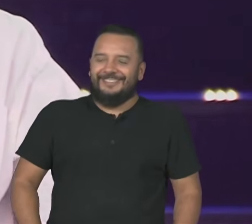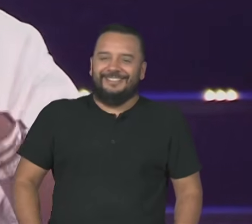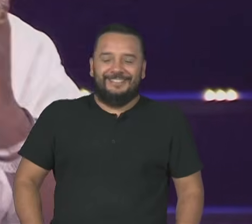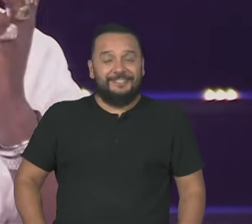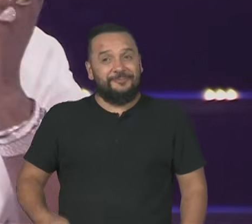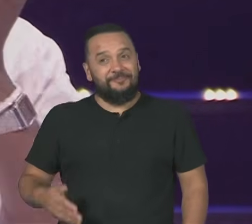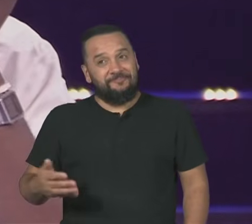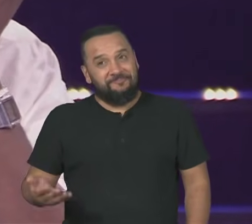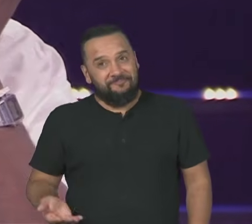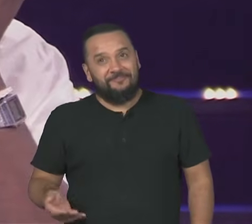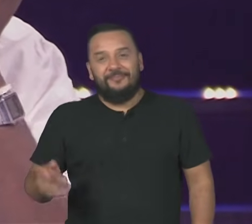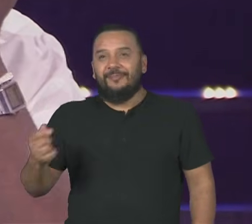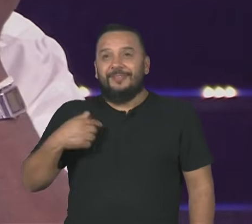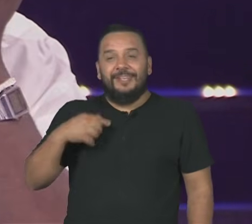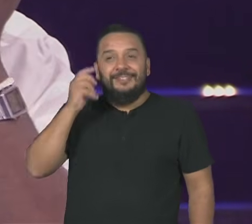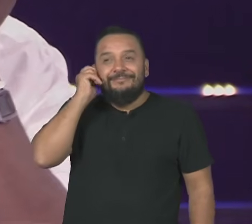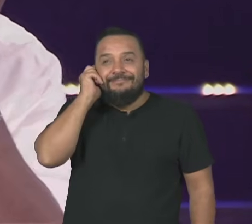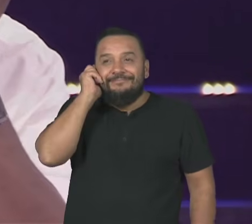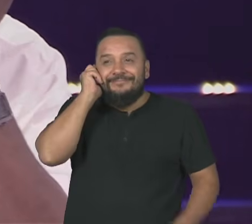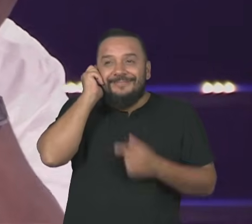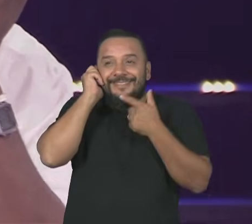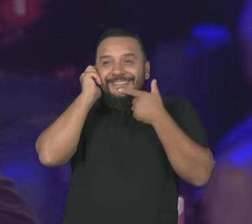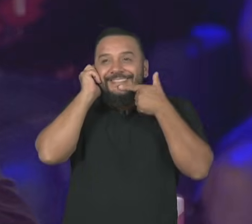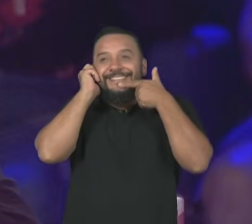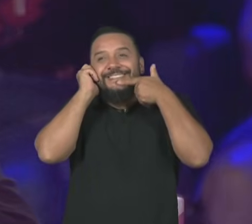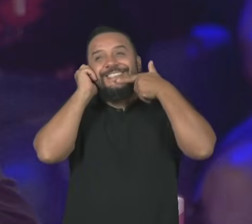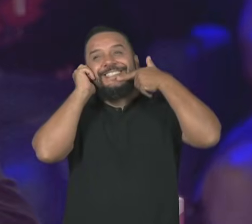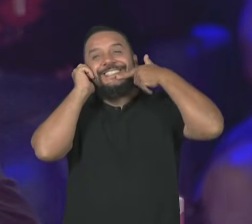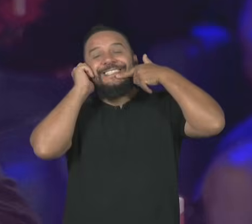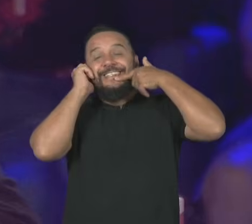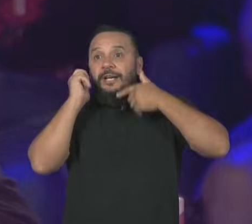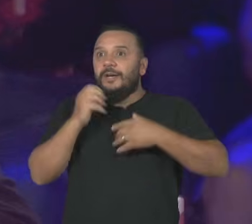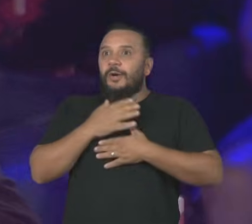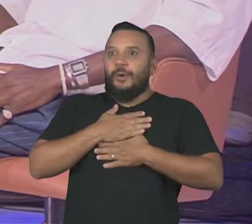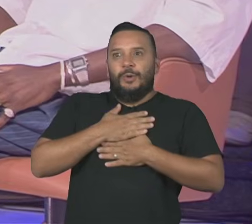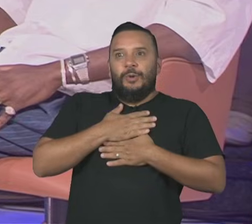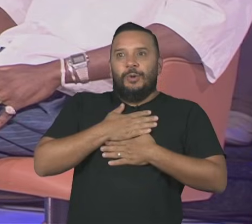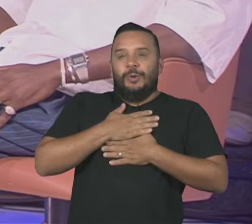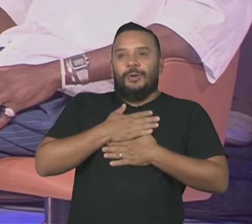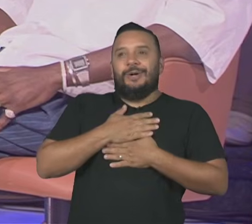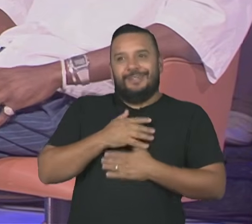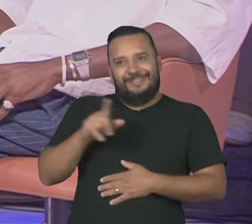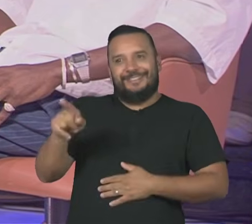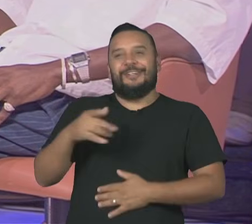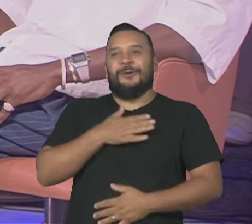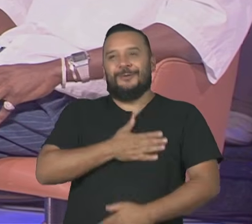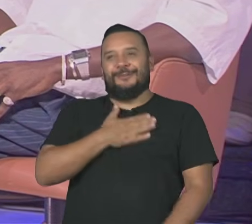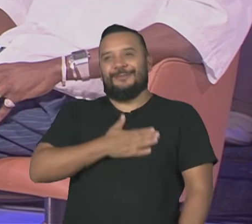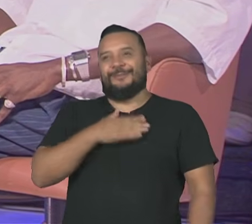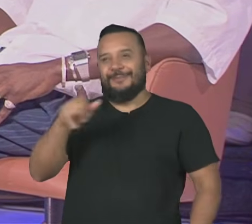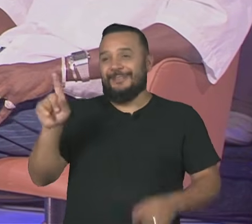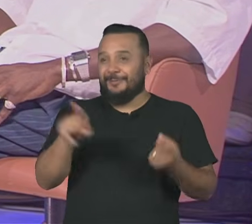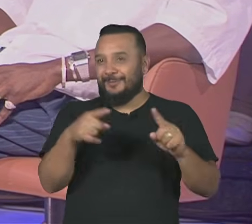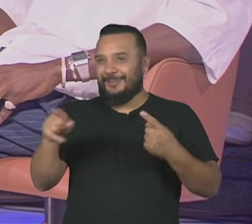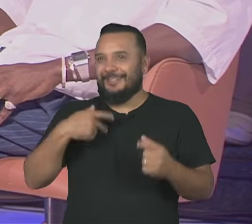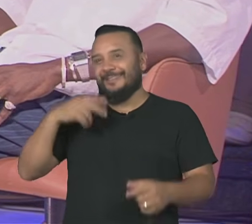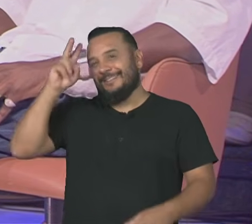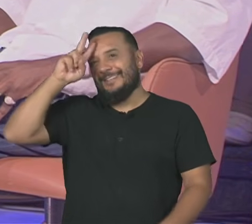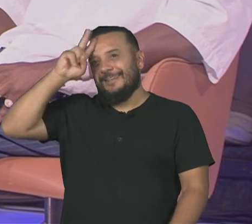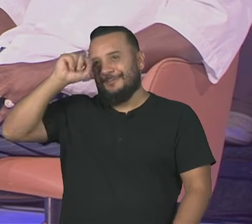E aí ele foi fazendo uma carinha de quem tava gostando, assim, foi me relaxando, sabe? Eu lembro como fosse agora essa